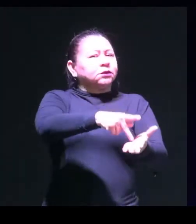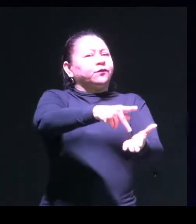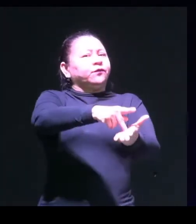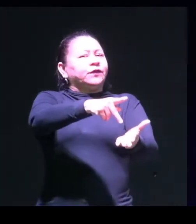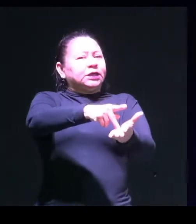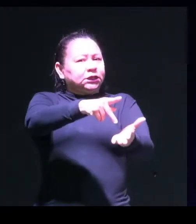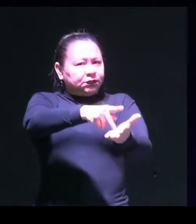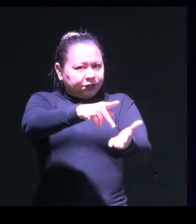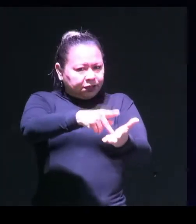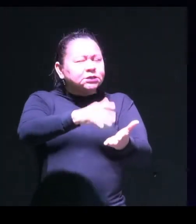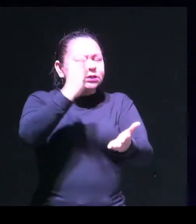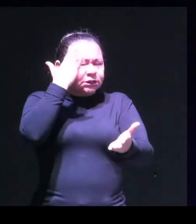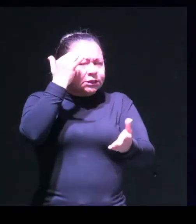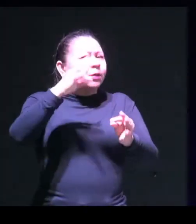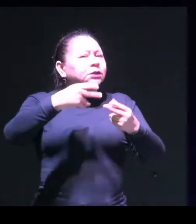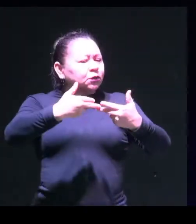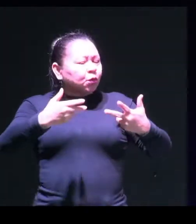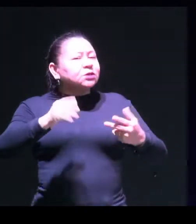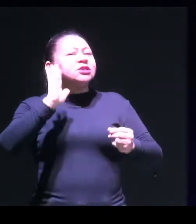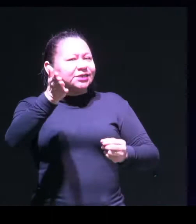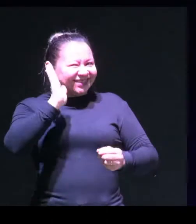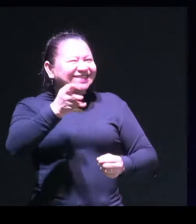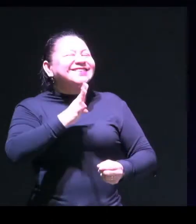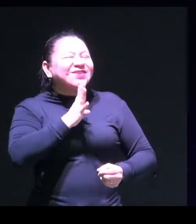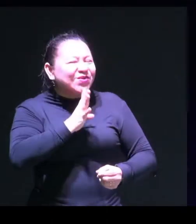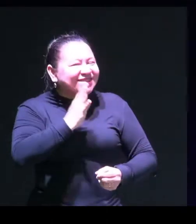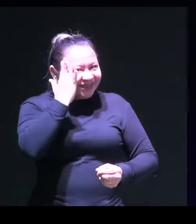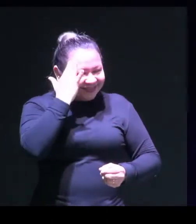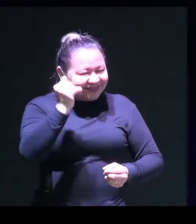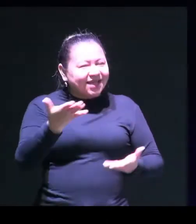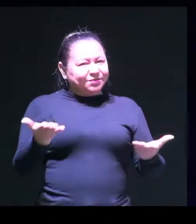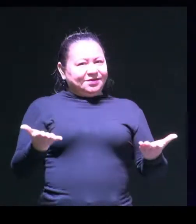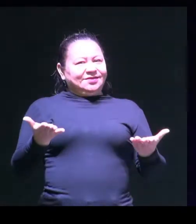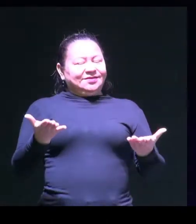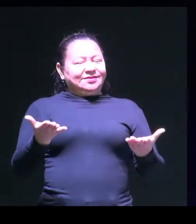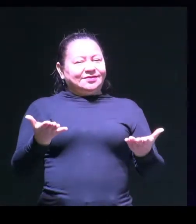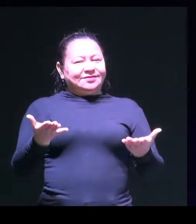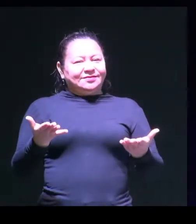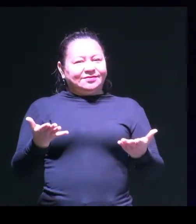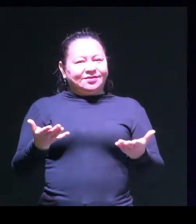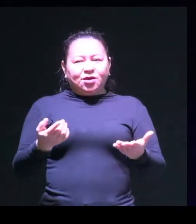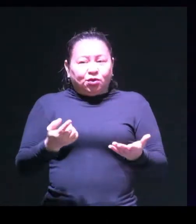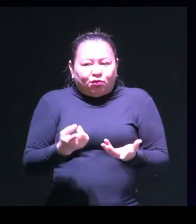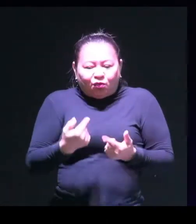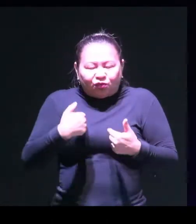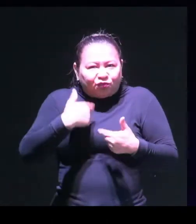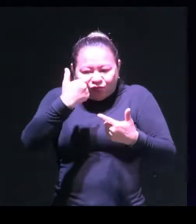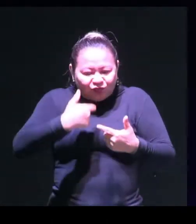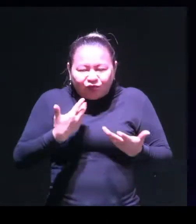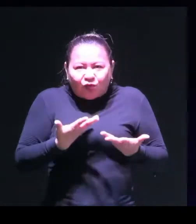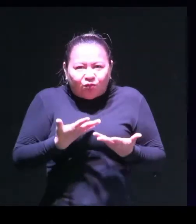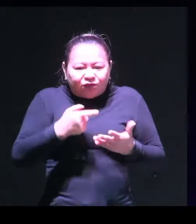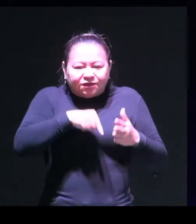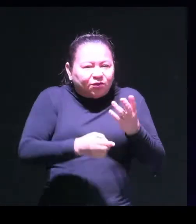crente sabe das coisas, está atento aos sinais. Nós não estamos nas